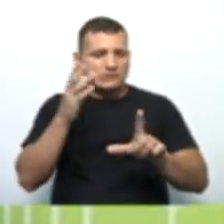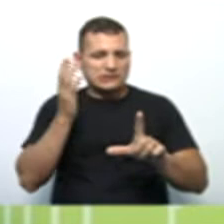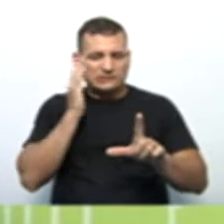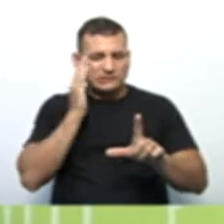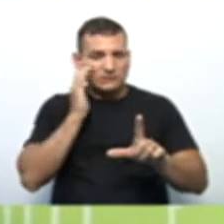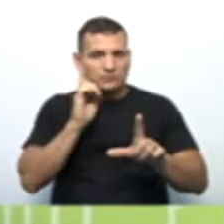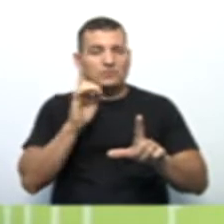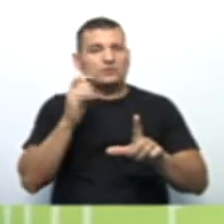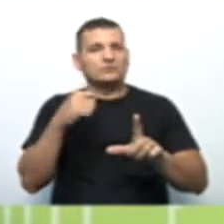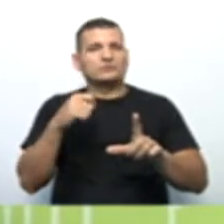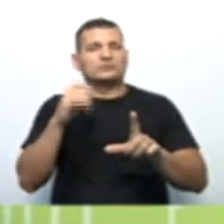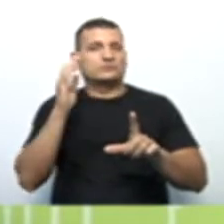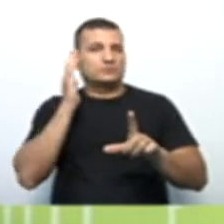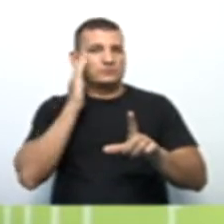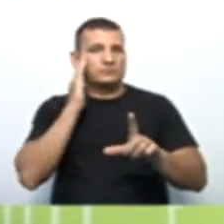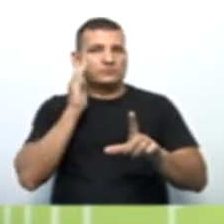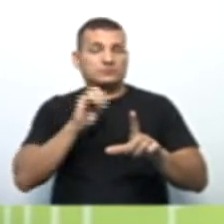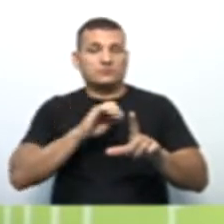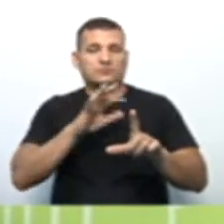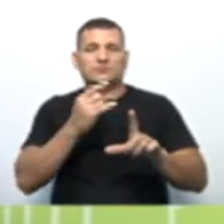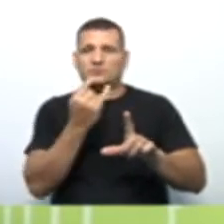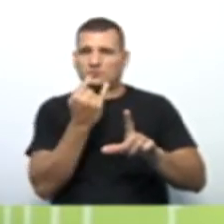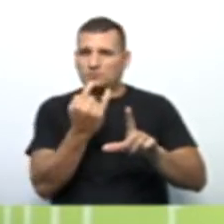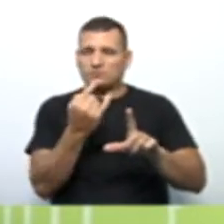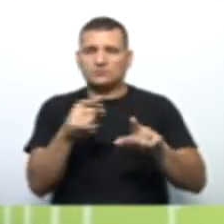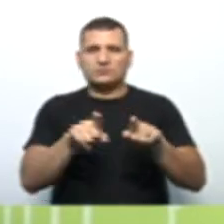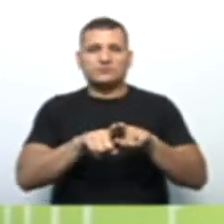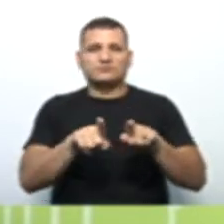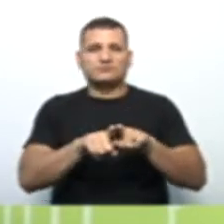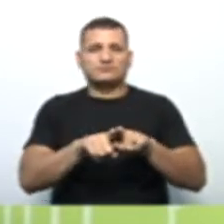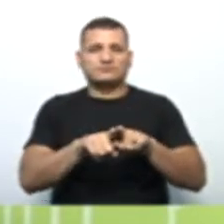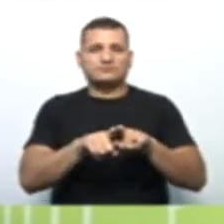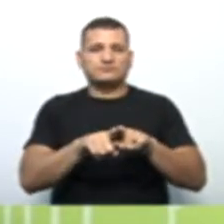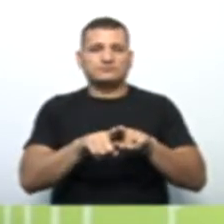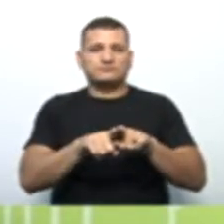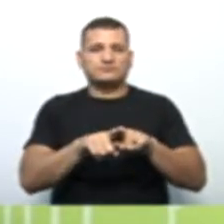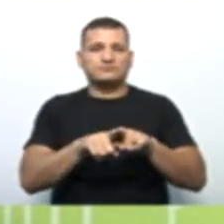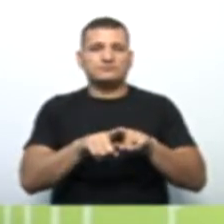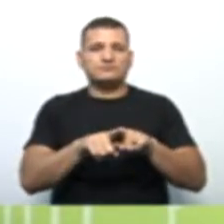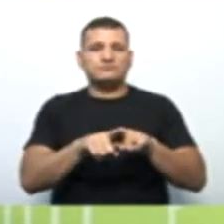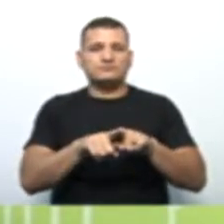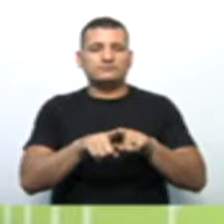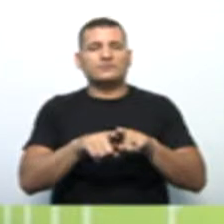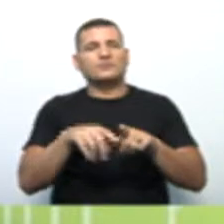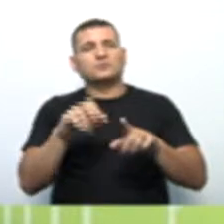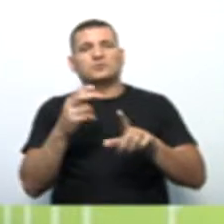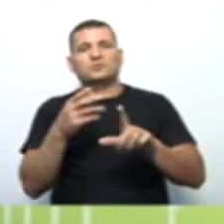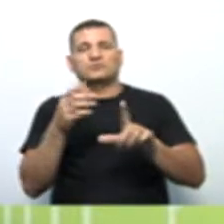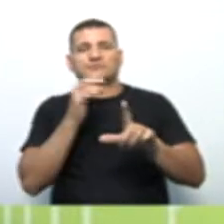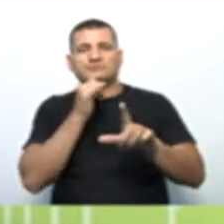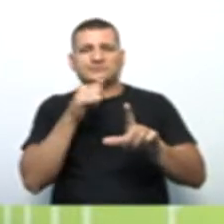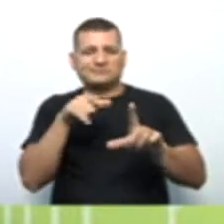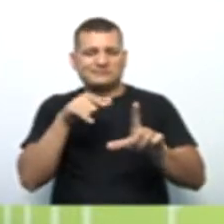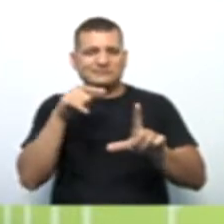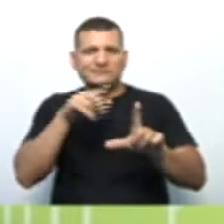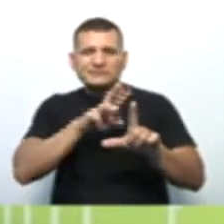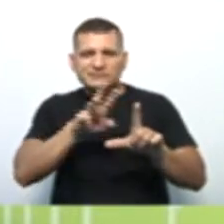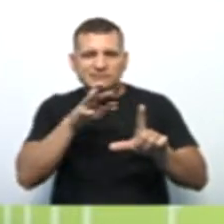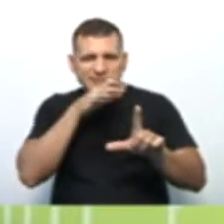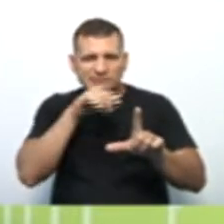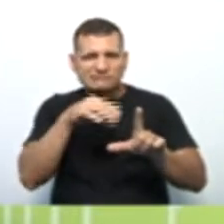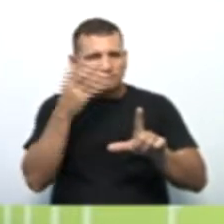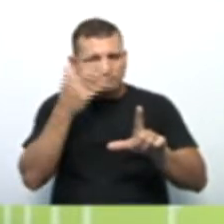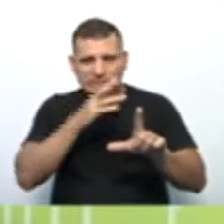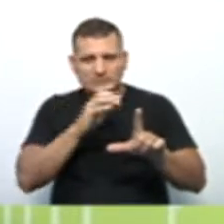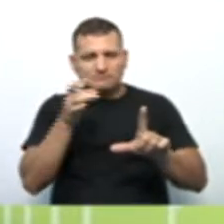rápida e atrativa é pra ele pra que ele não saia rapidamente deixou site para lá e nunca mais volte porque então